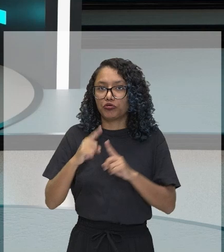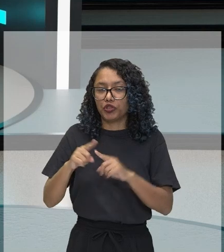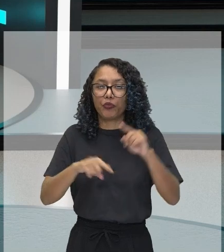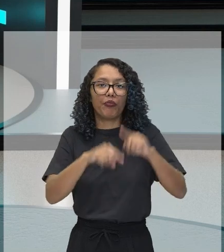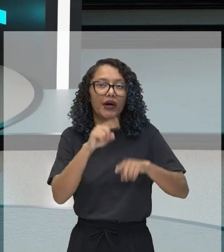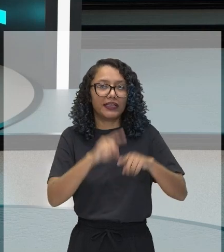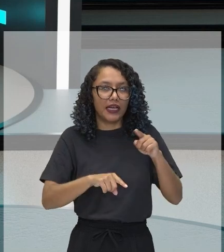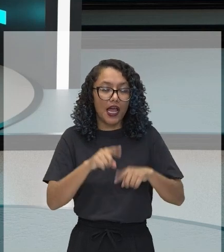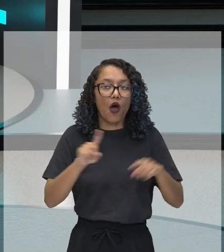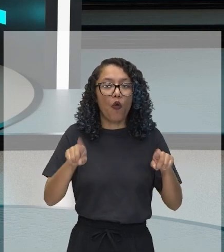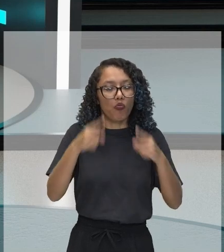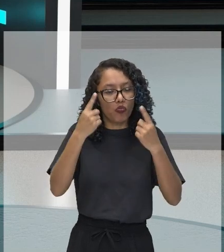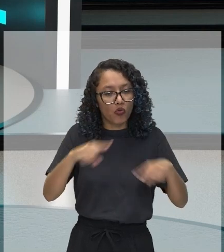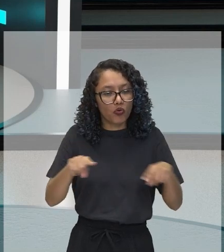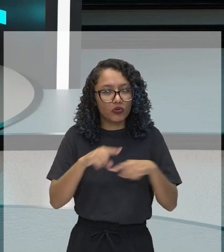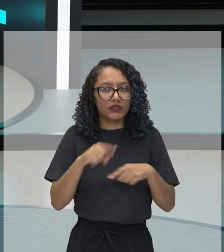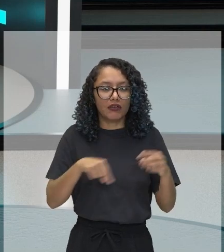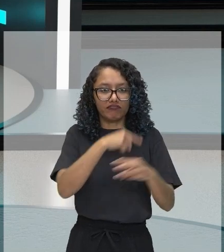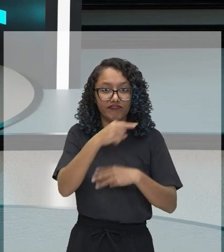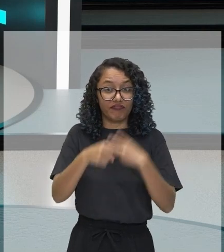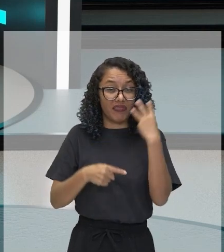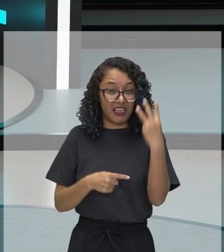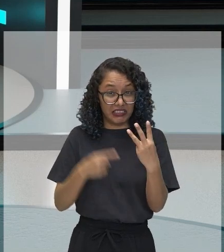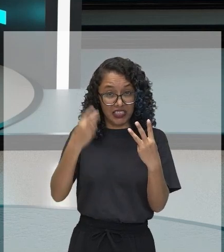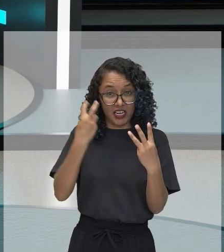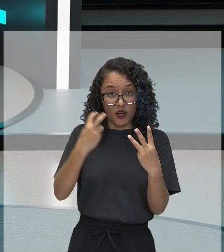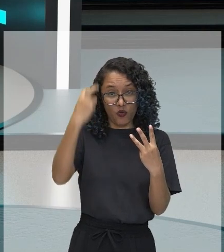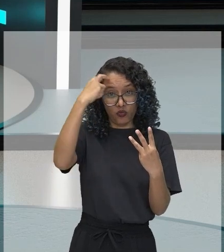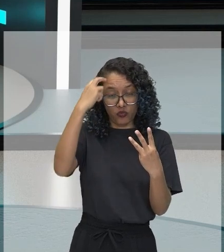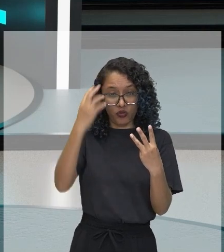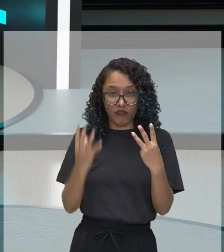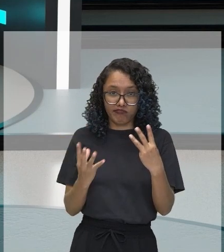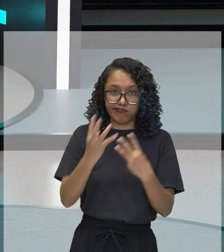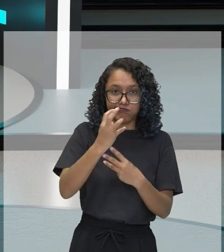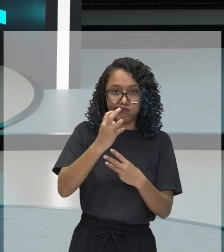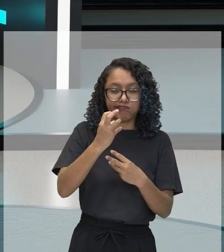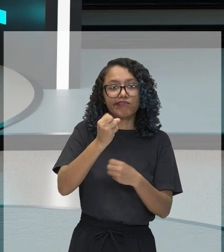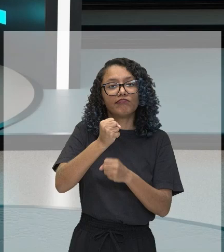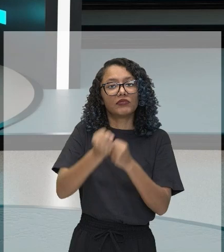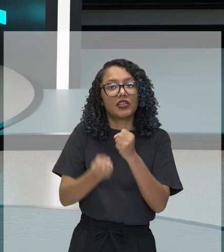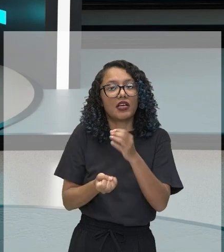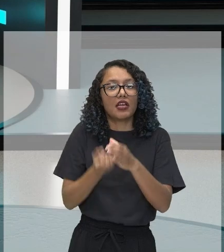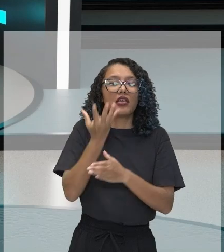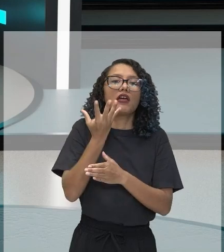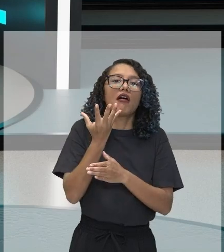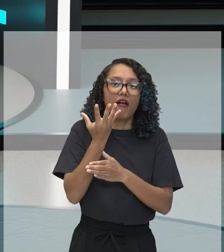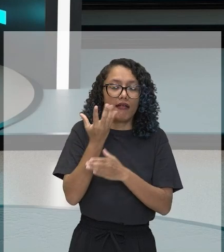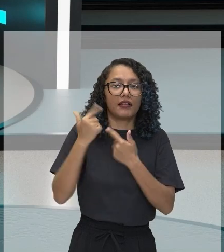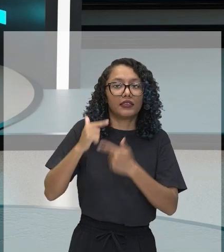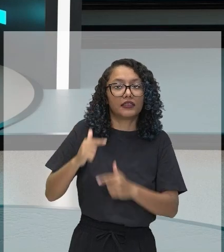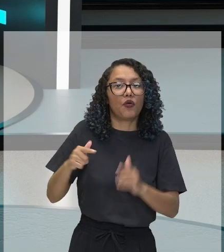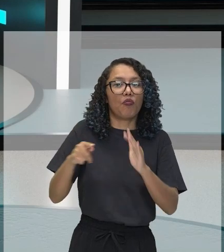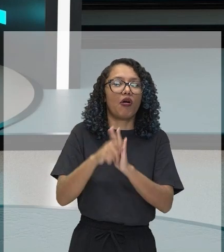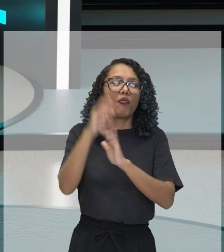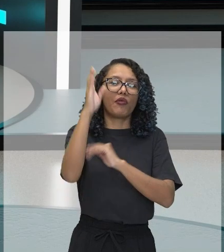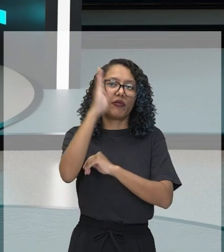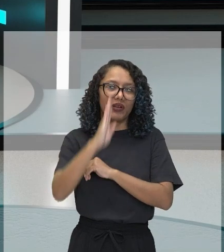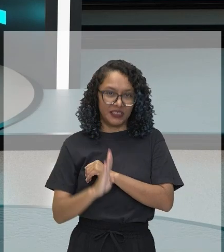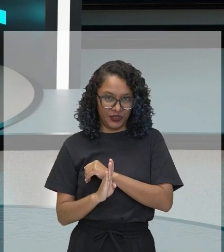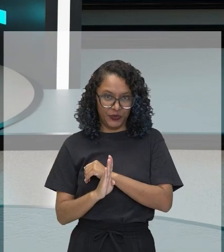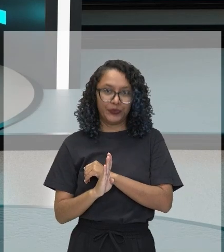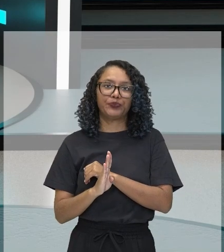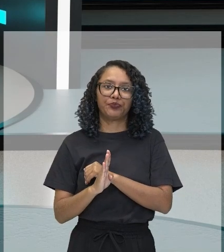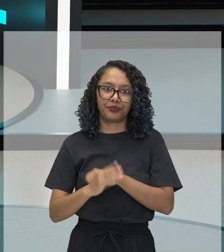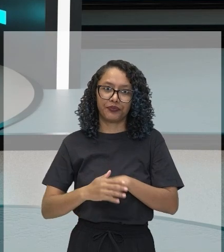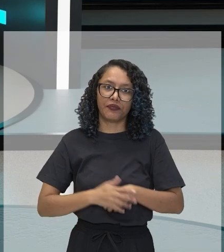três culturas, formou a nossa cultura, a nossa dança, as nossas tradições. E agora a gente vai falar de cada